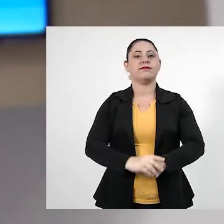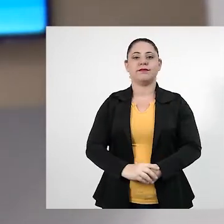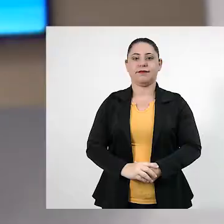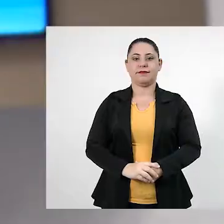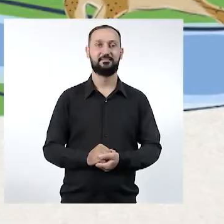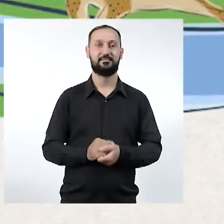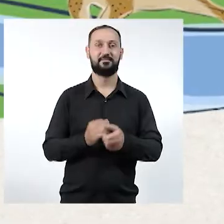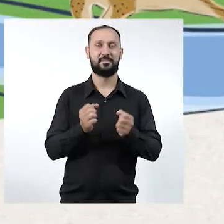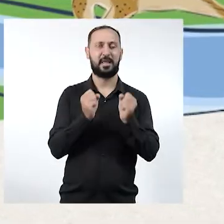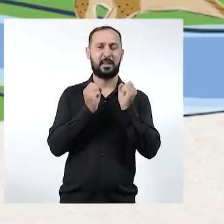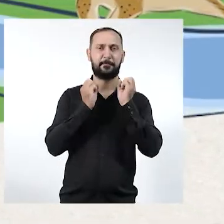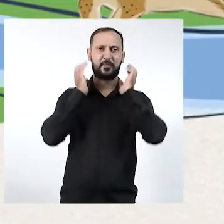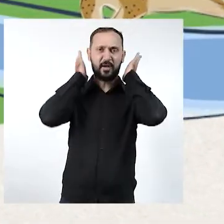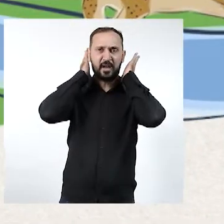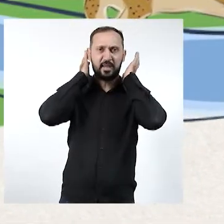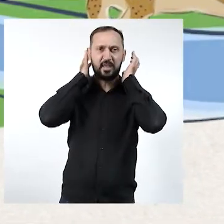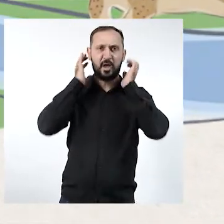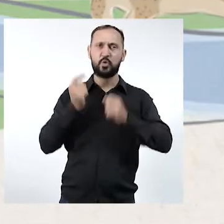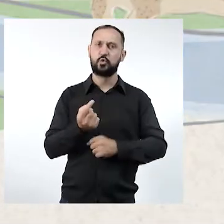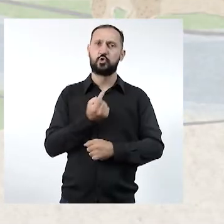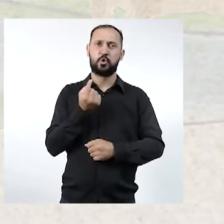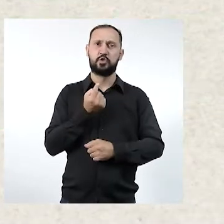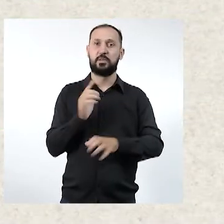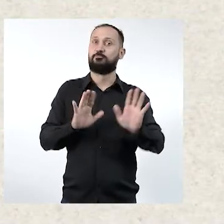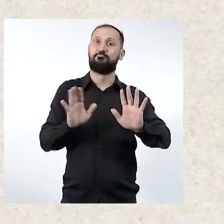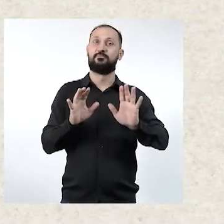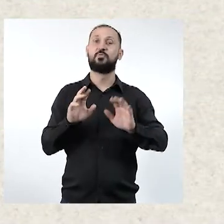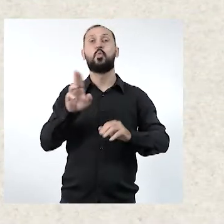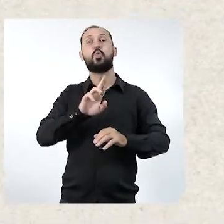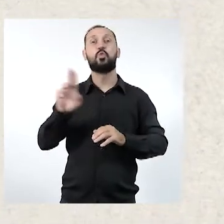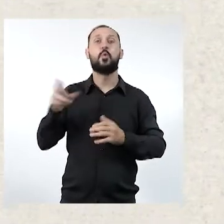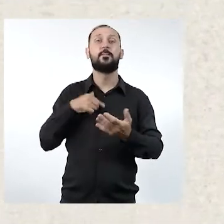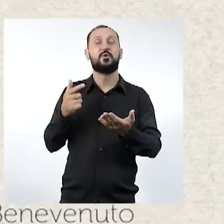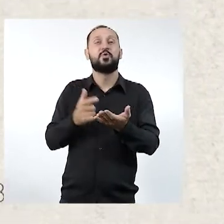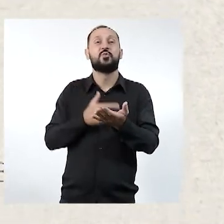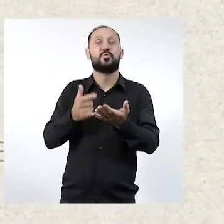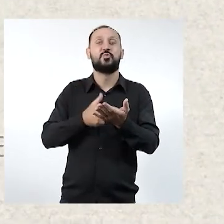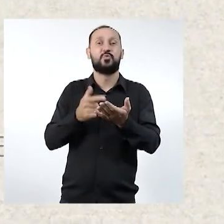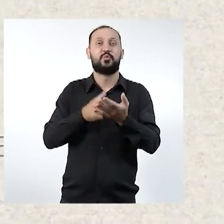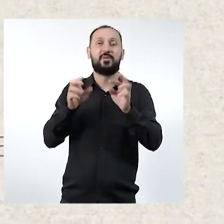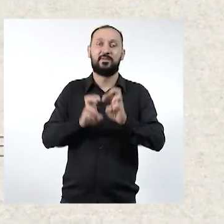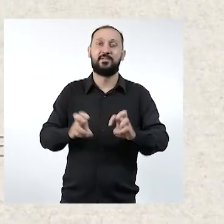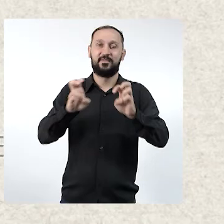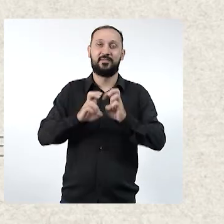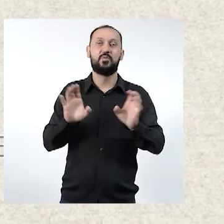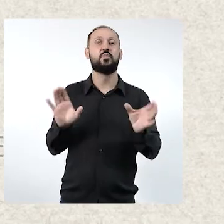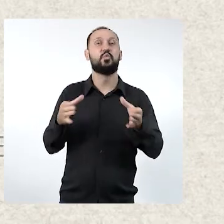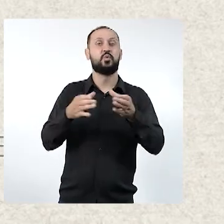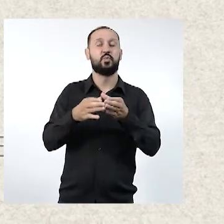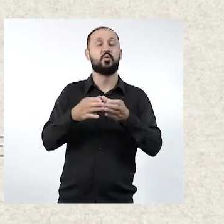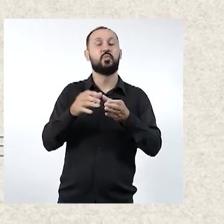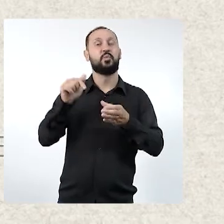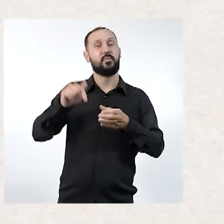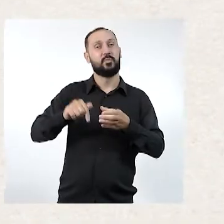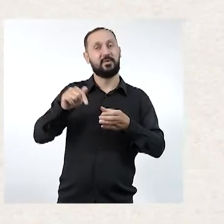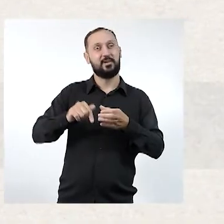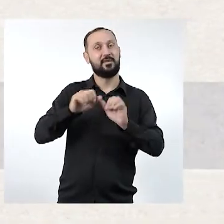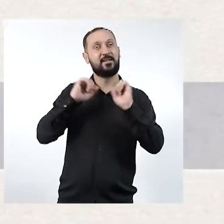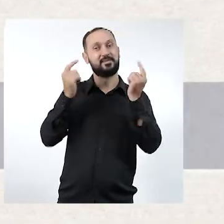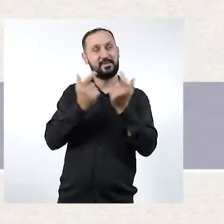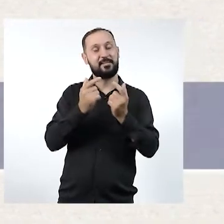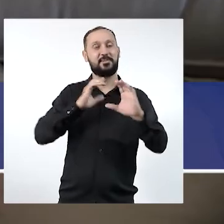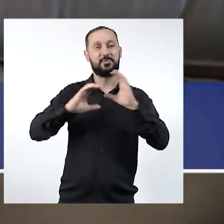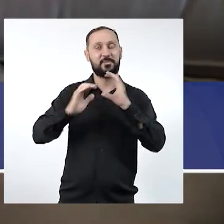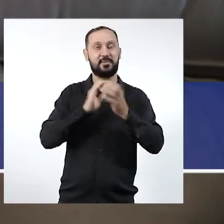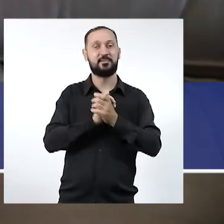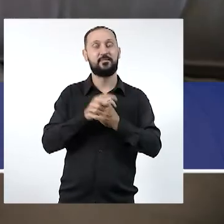outras faixas. Capivarinhas não estão sozinhas. Este é o nome do e-book lançado pela equipe de comunicação da Assembleia Legislativa de Mato Grosso do